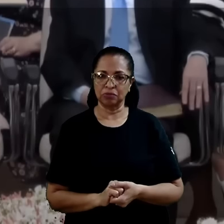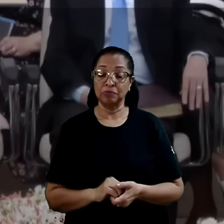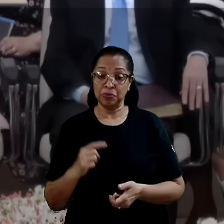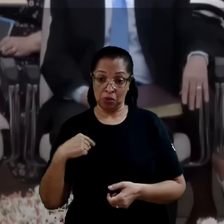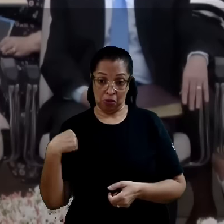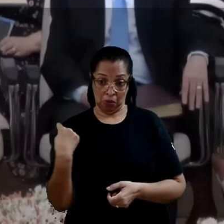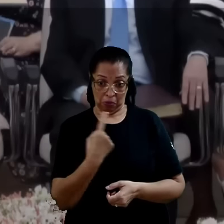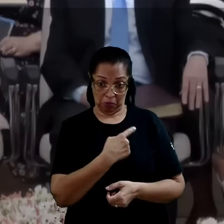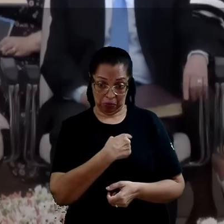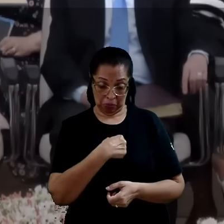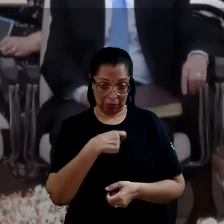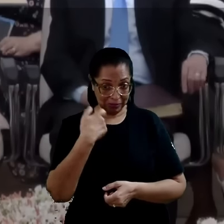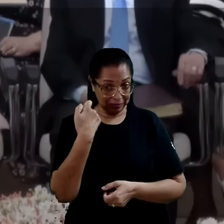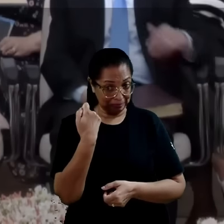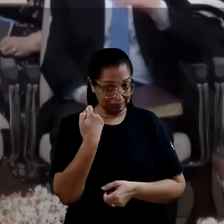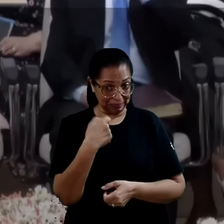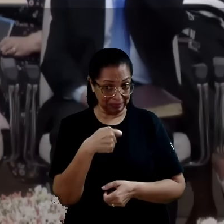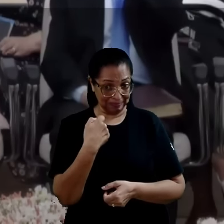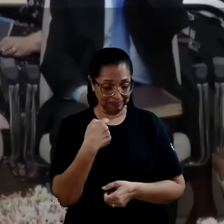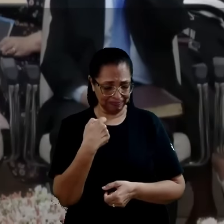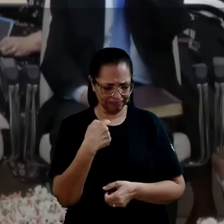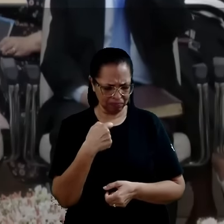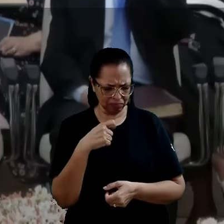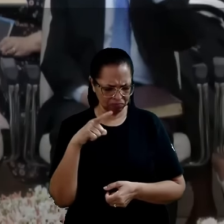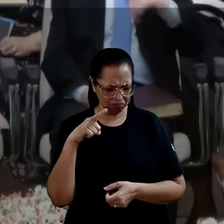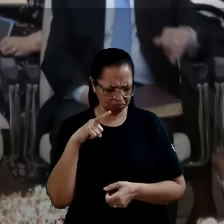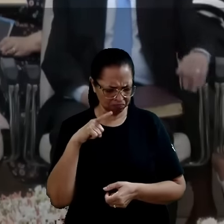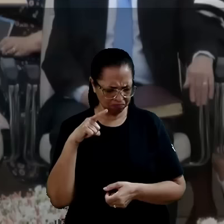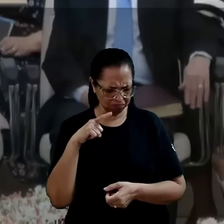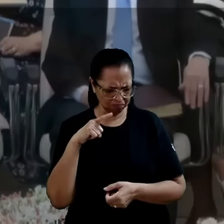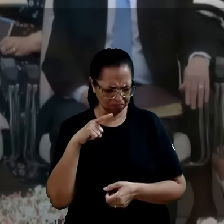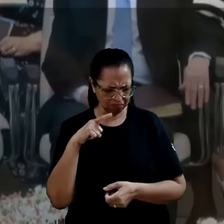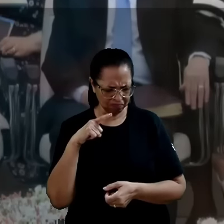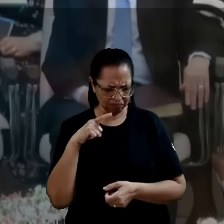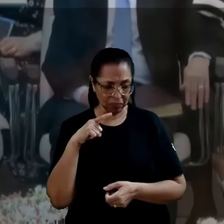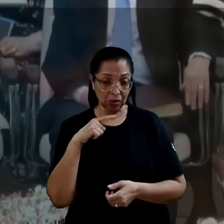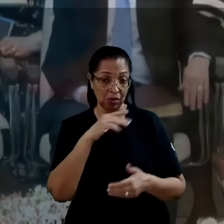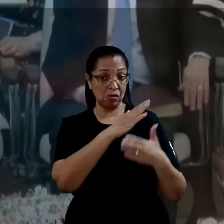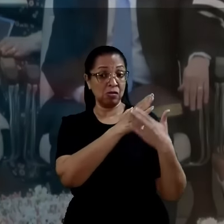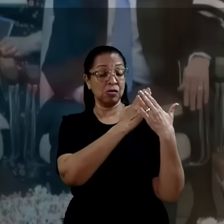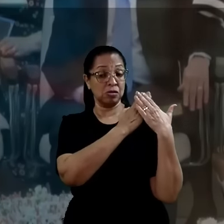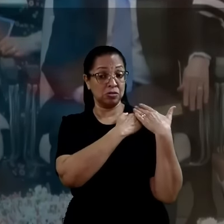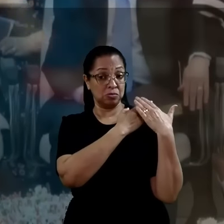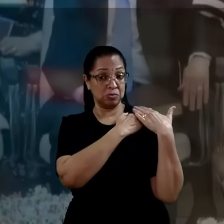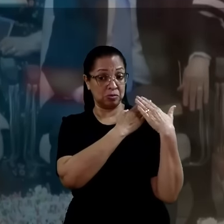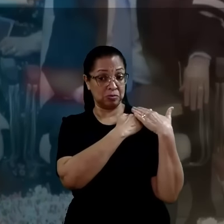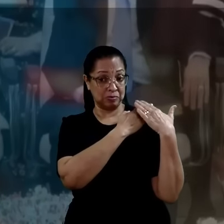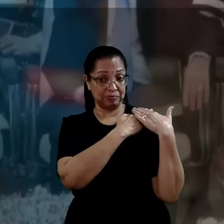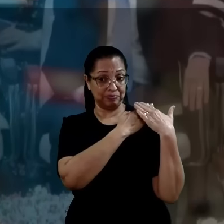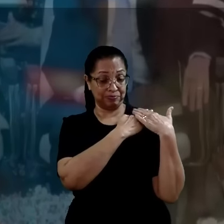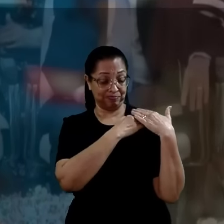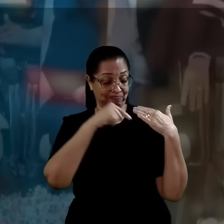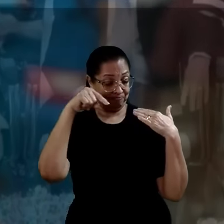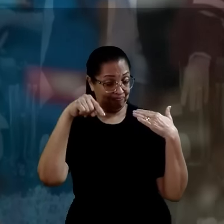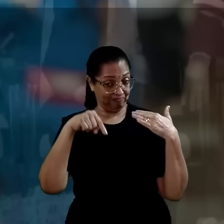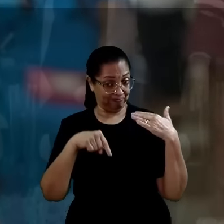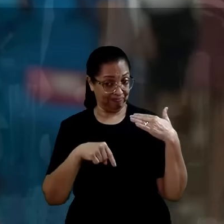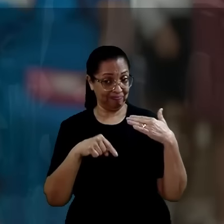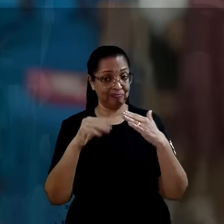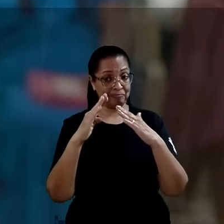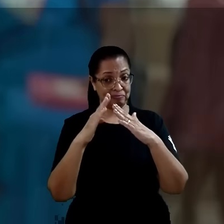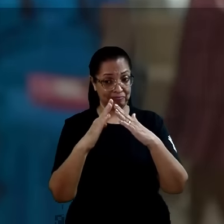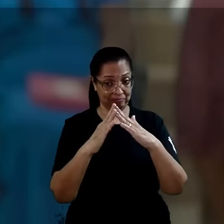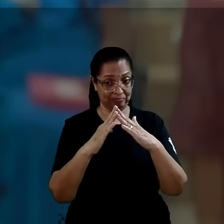de nós para que eles entendam que o Espírito de Deus se manifesta